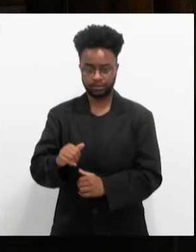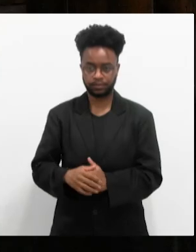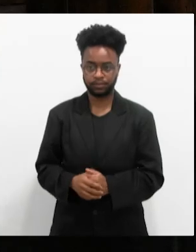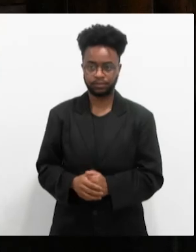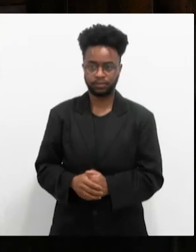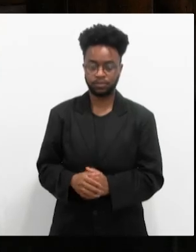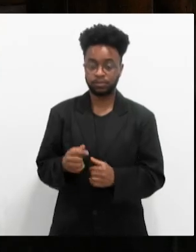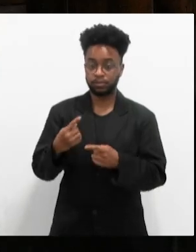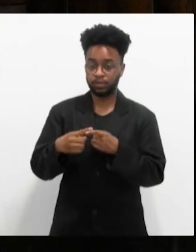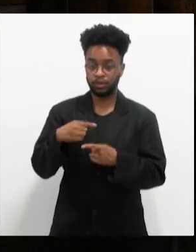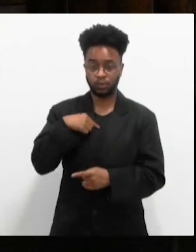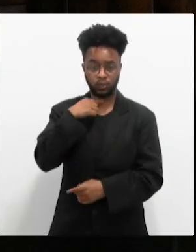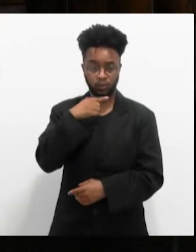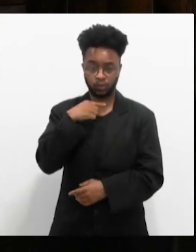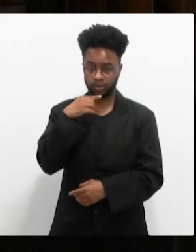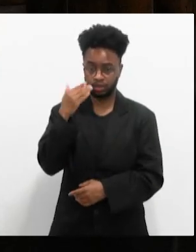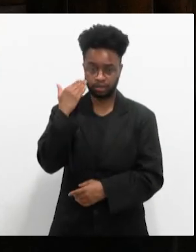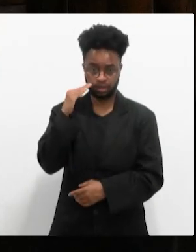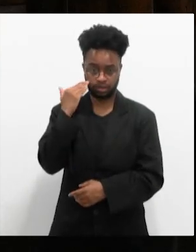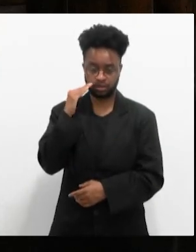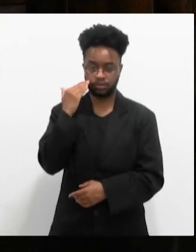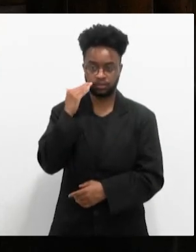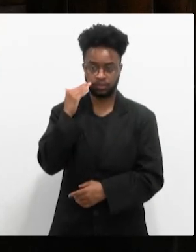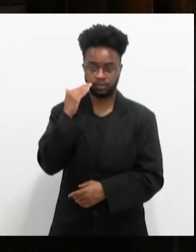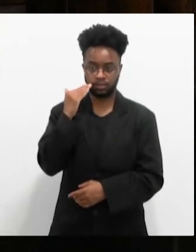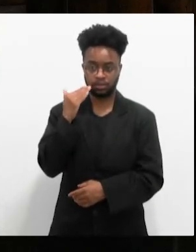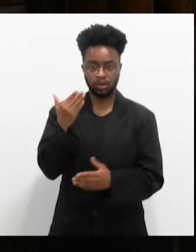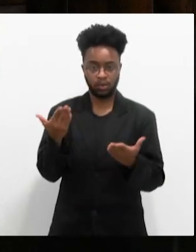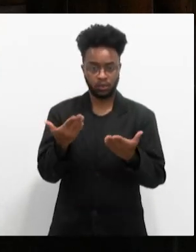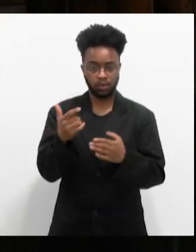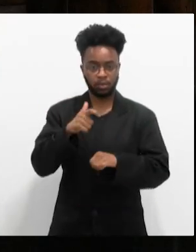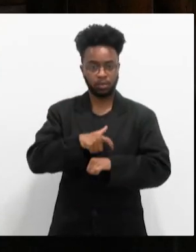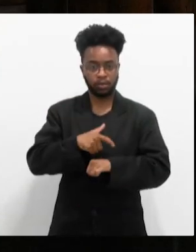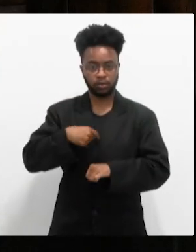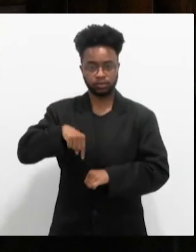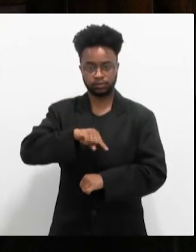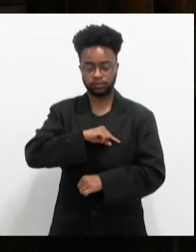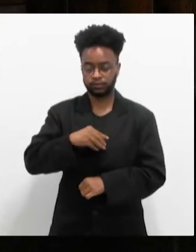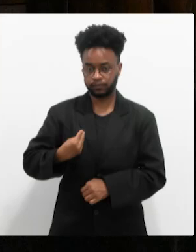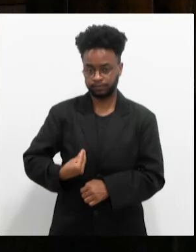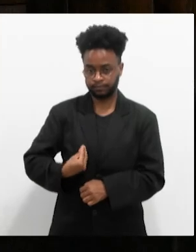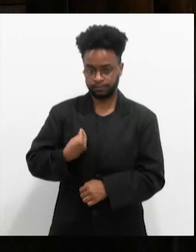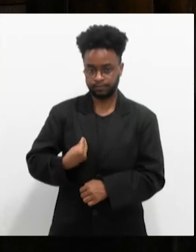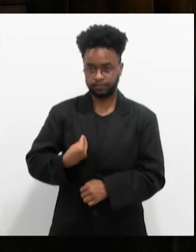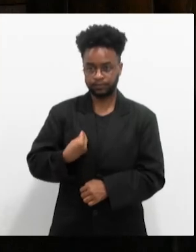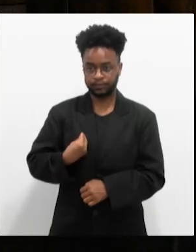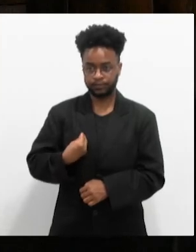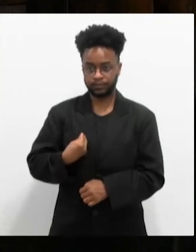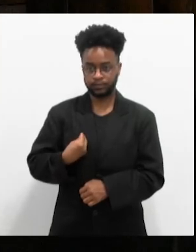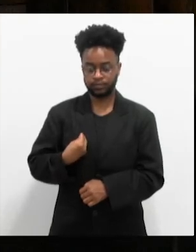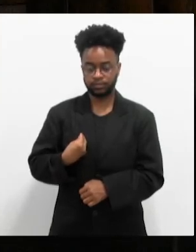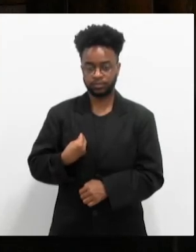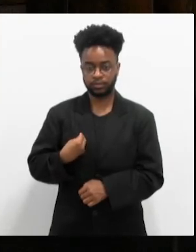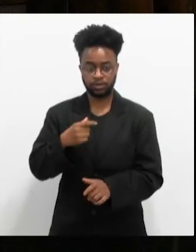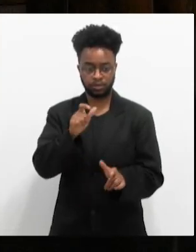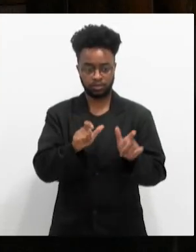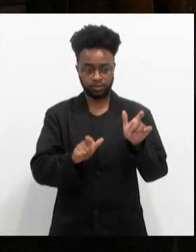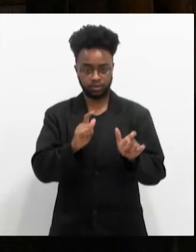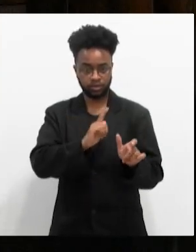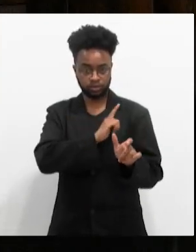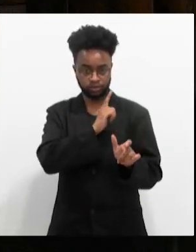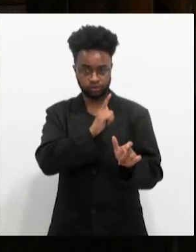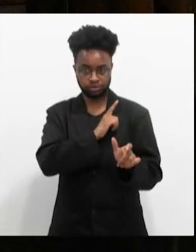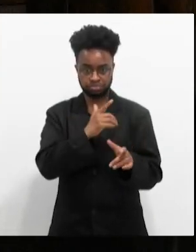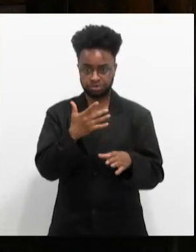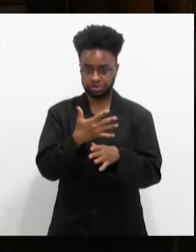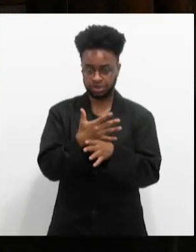não consigo entender, nos tempos que a gente vive, um gestor de cidade,